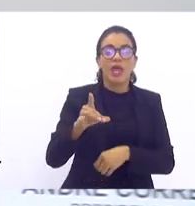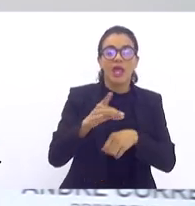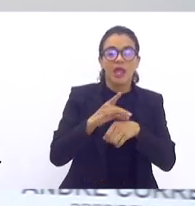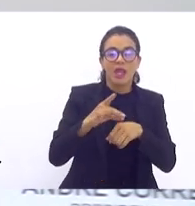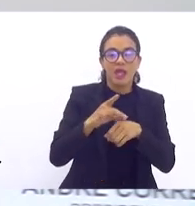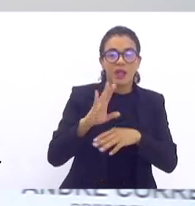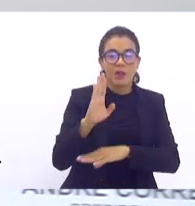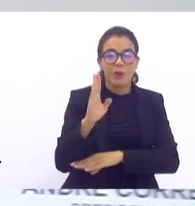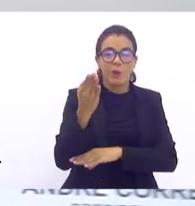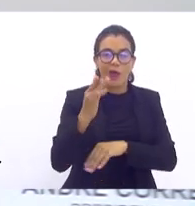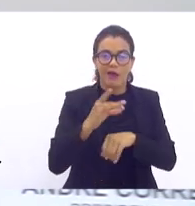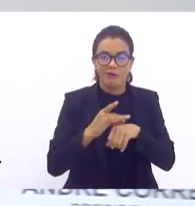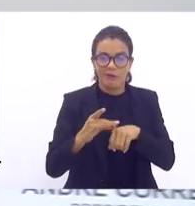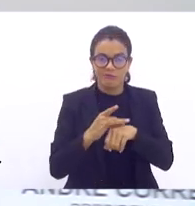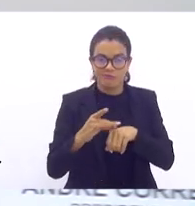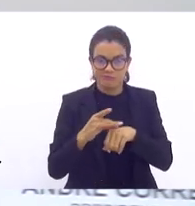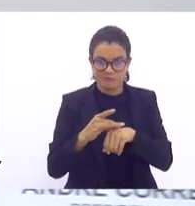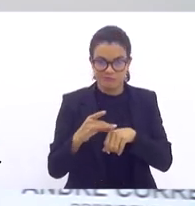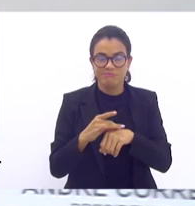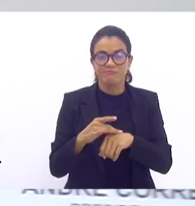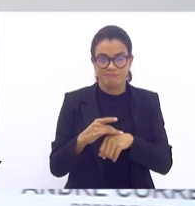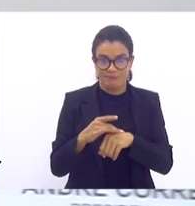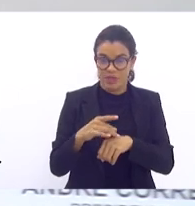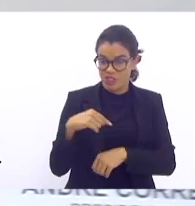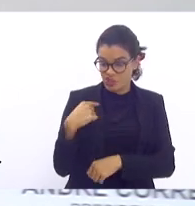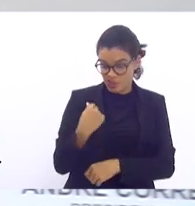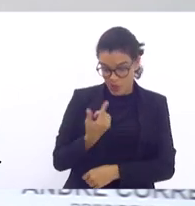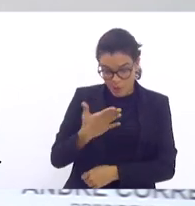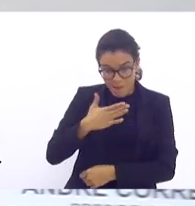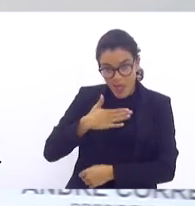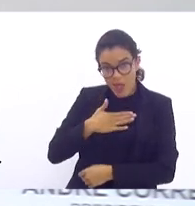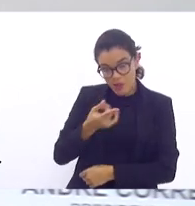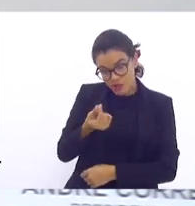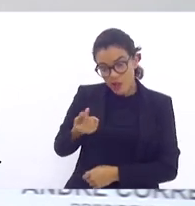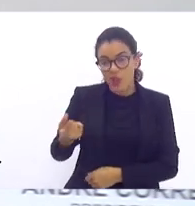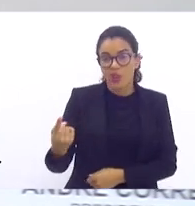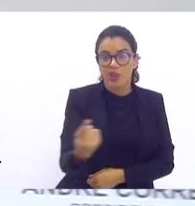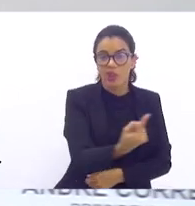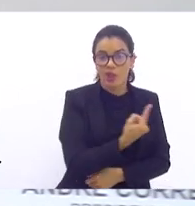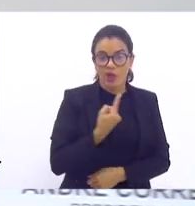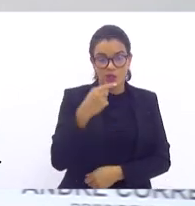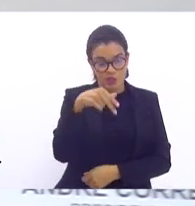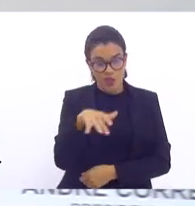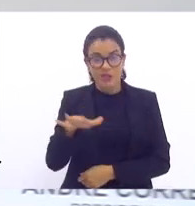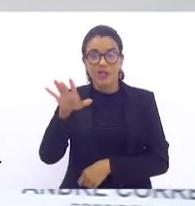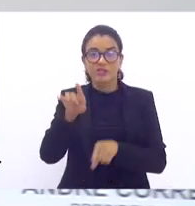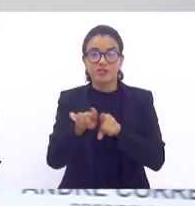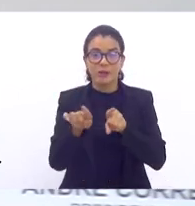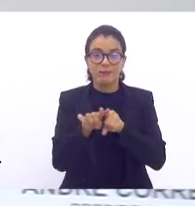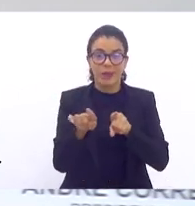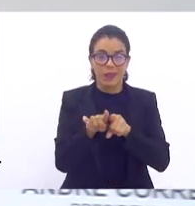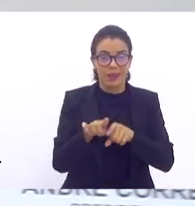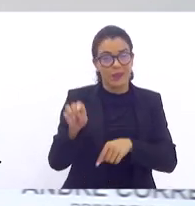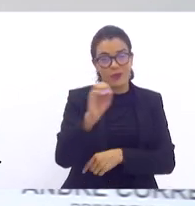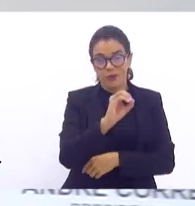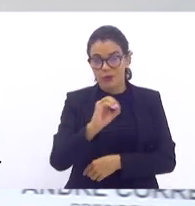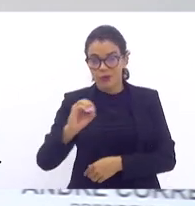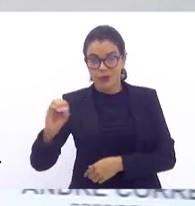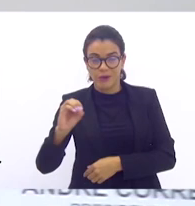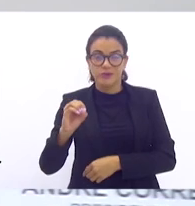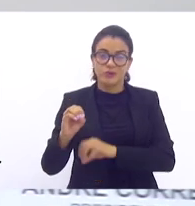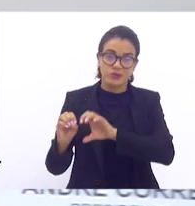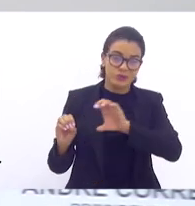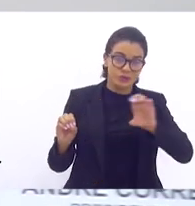Catarina que é nosso ser o meu e todo mundo que tá aqui lá no nordeste no norte e no centro-oeste